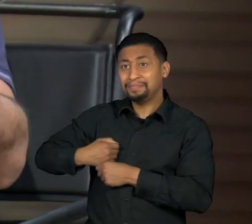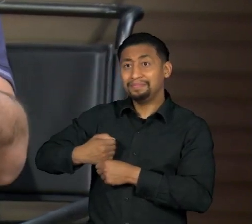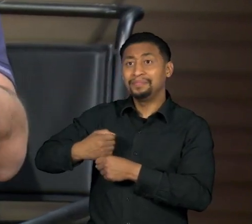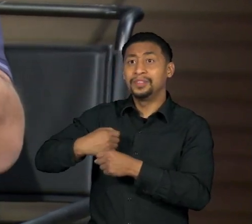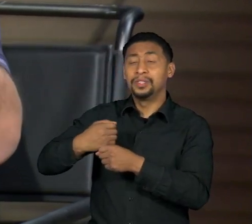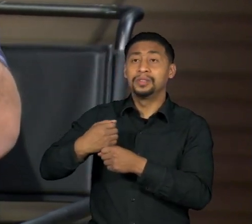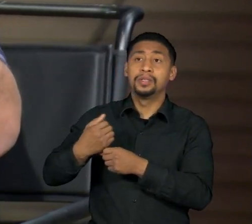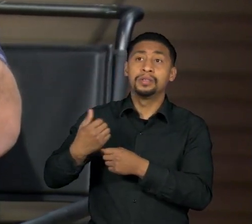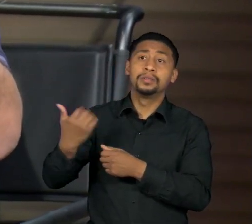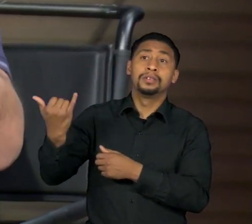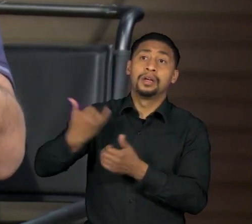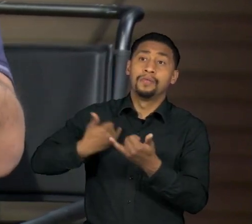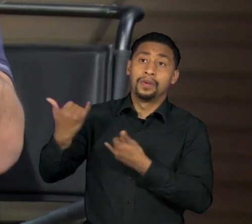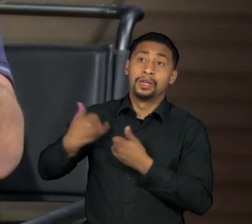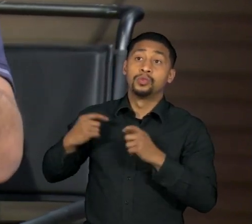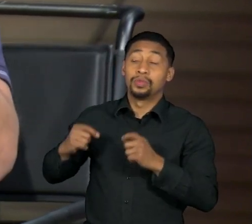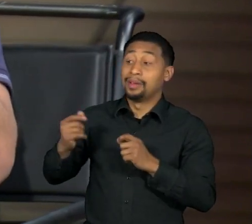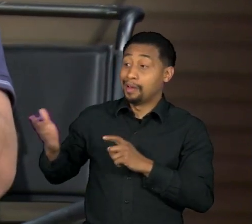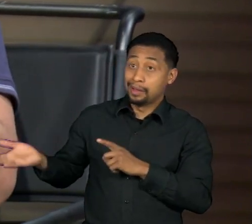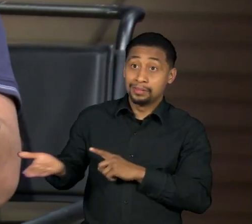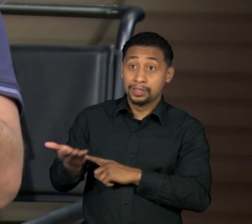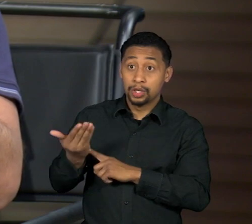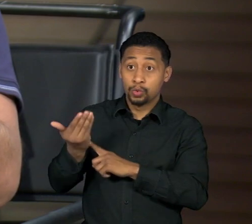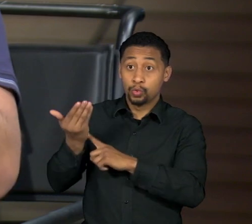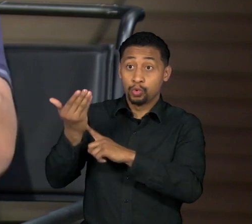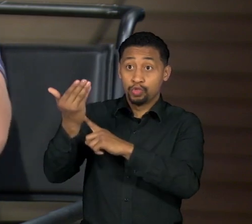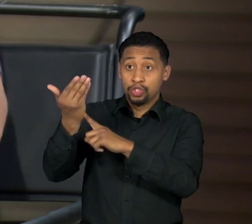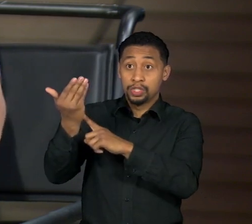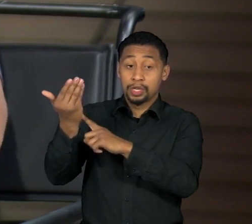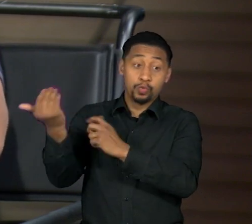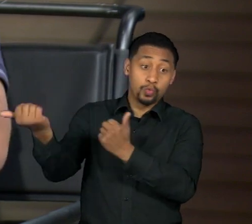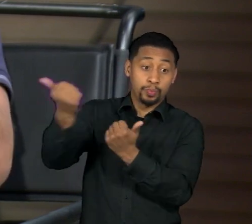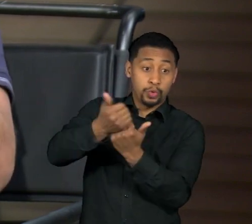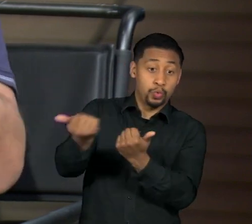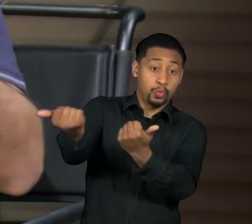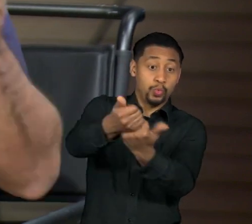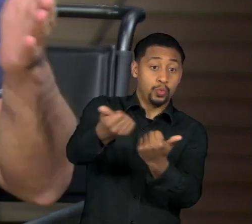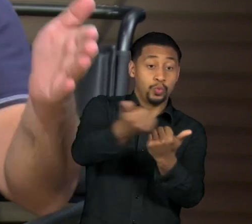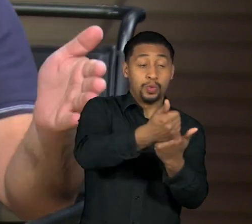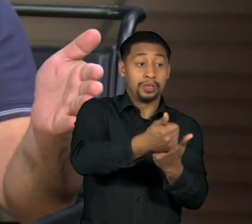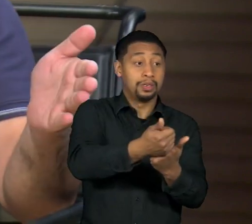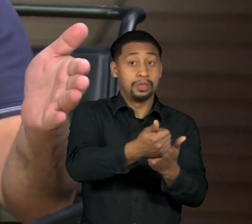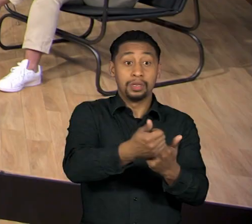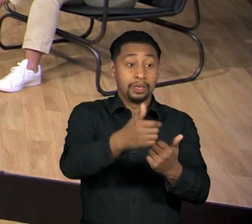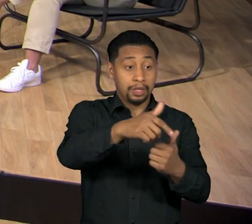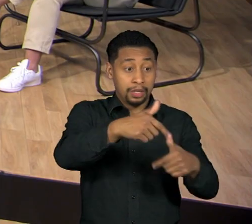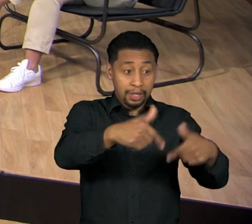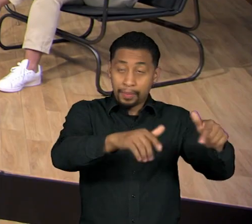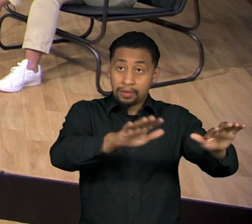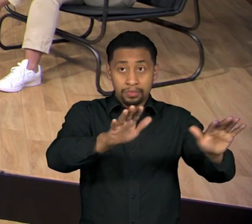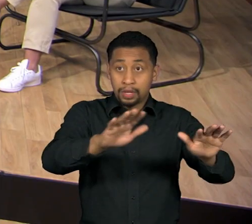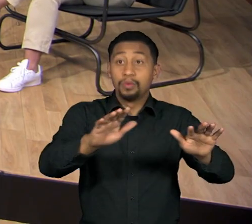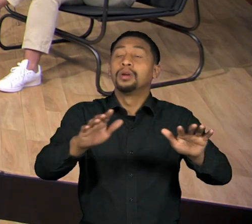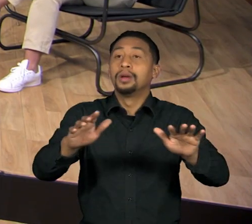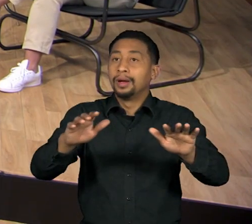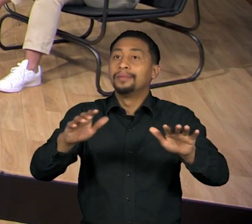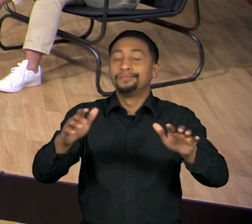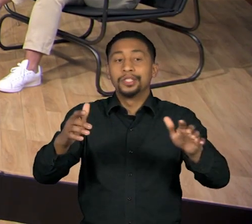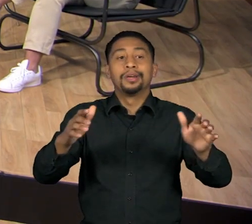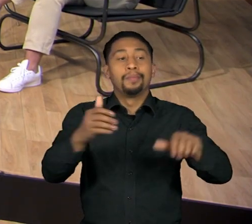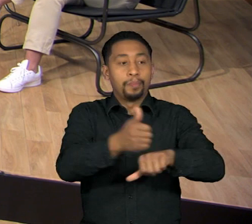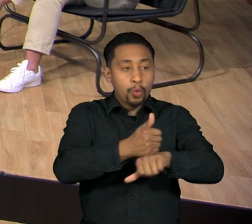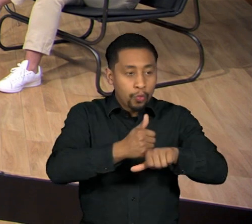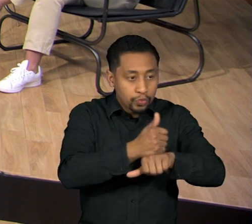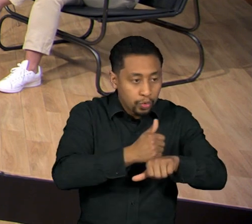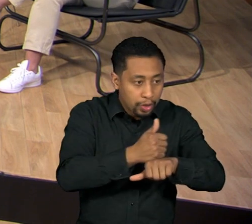é, tecnologia nunca eliminou postos de trabalho, tecnologia eliminou profissões. Então, morre uma profissão, nasce